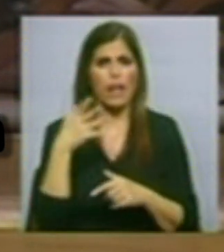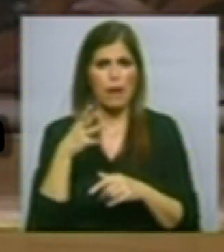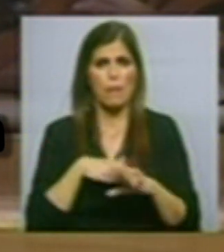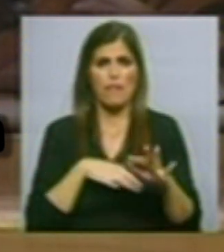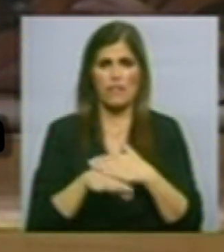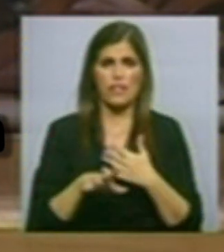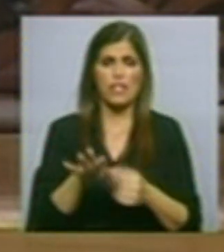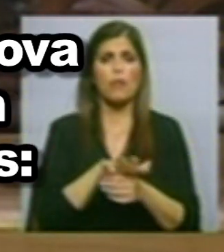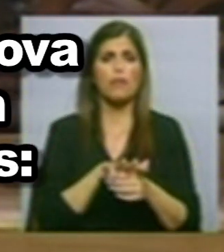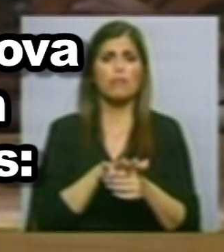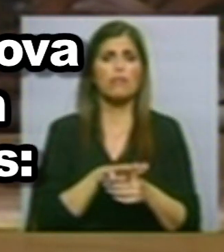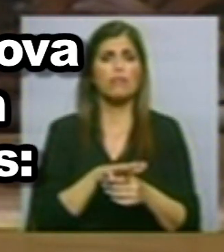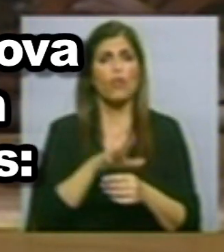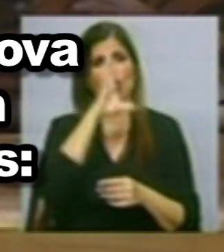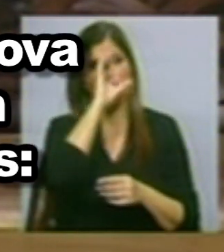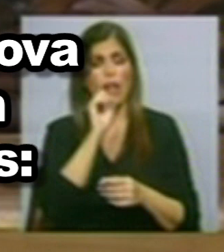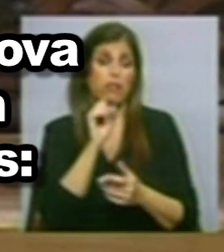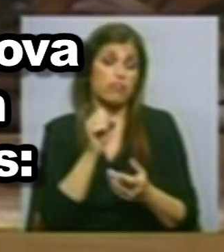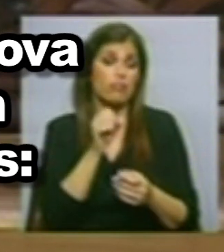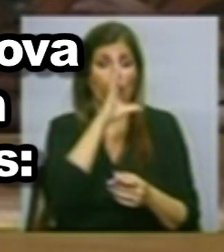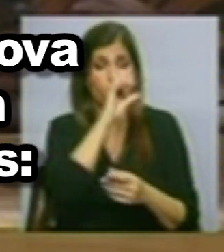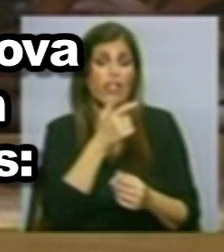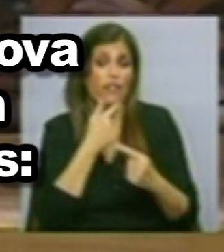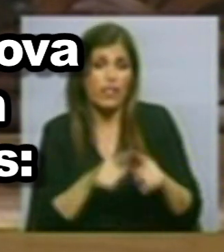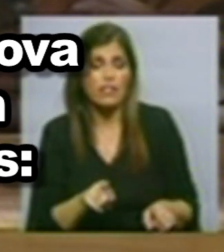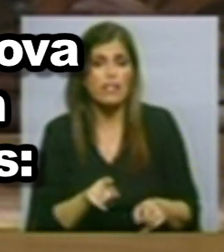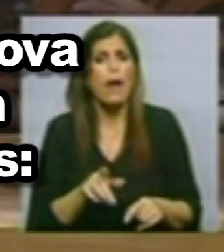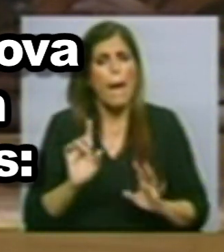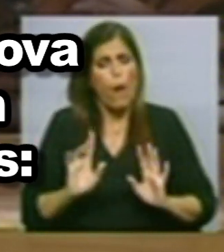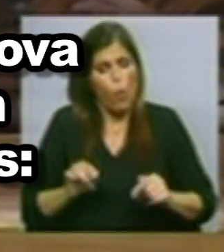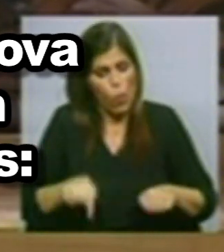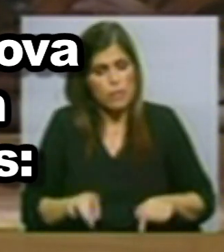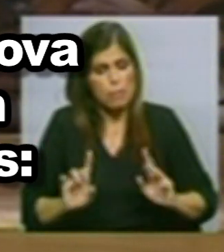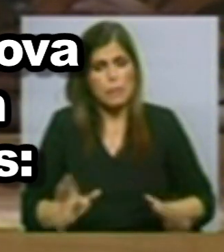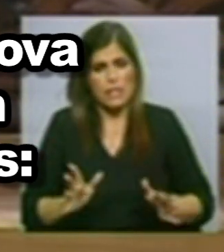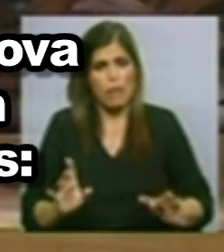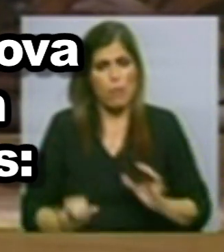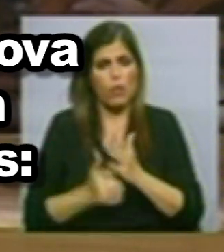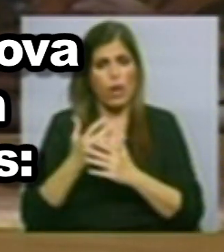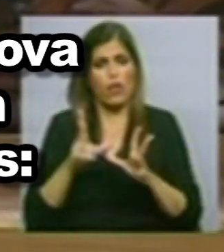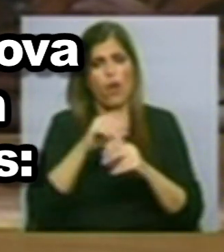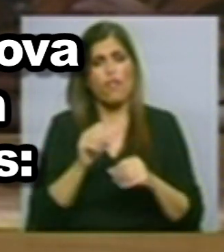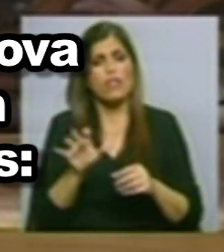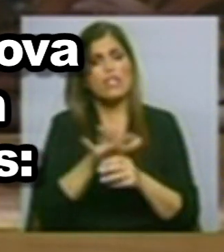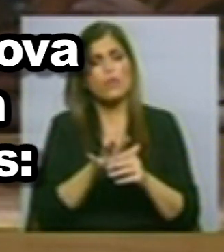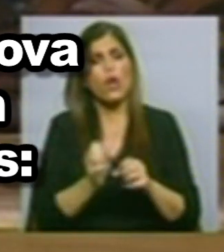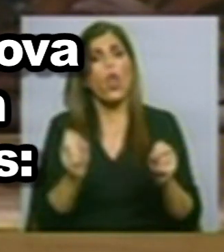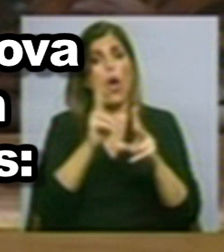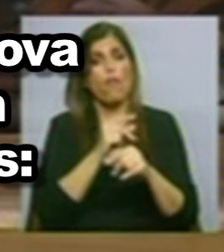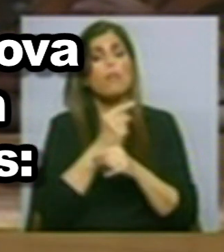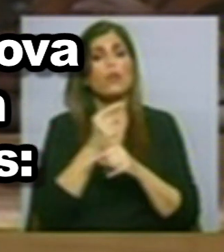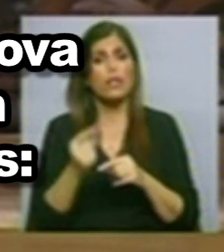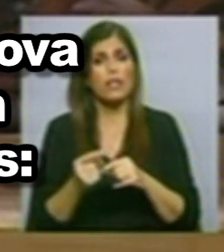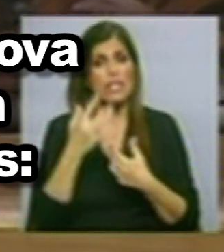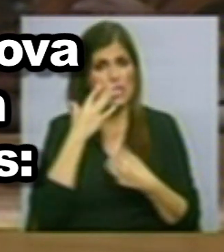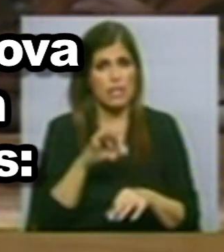um regime diferente, também hoje precisamos de que uma nova madrugada venha para nos trazer um novo regime. Por uma razão simples, é que